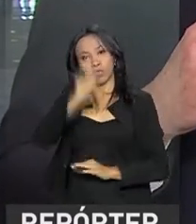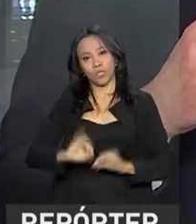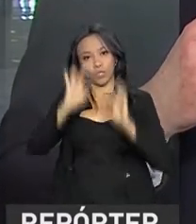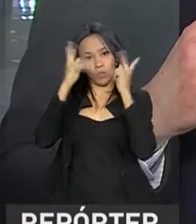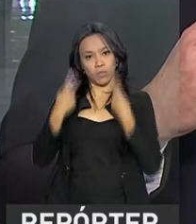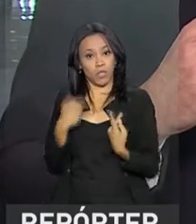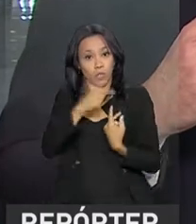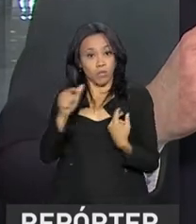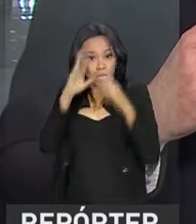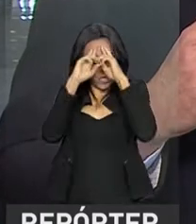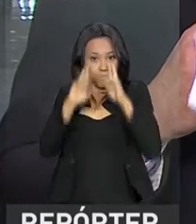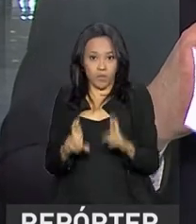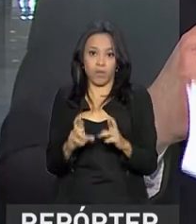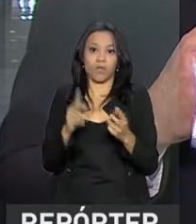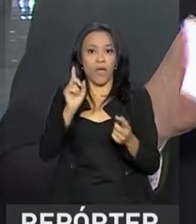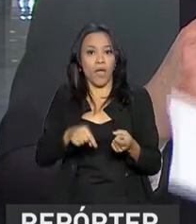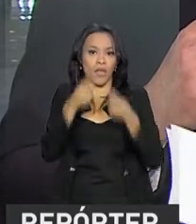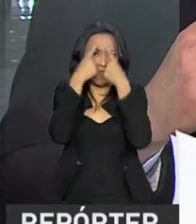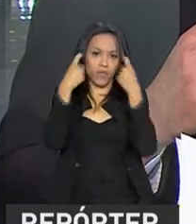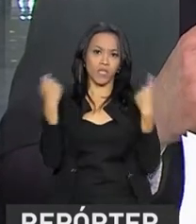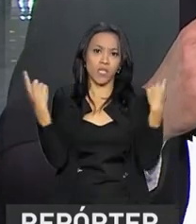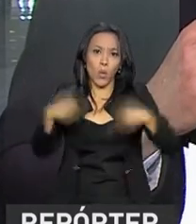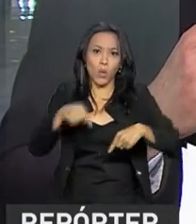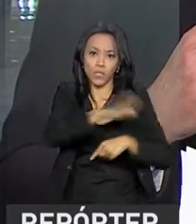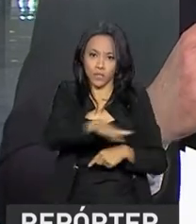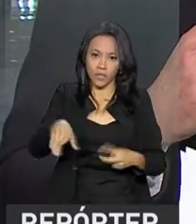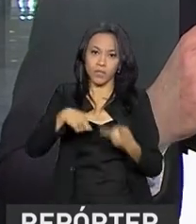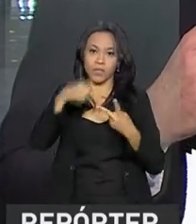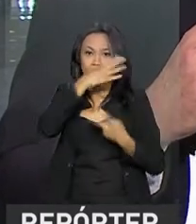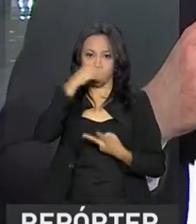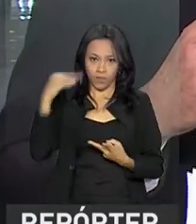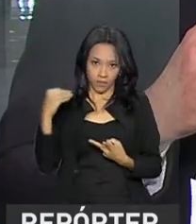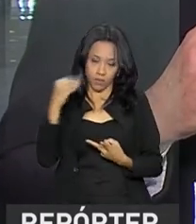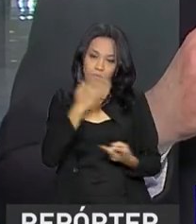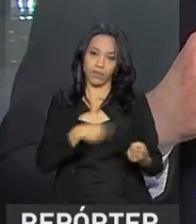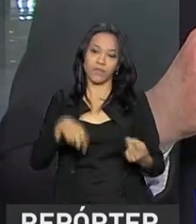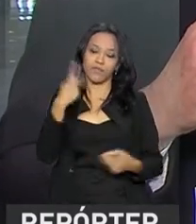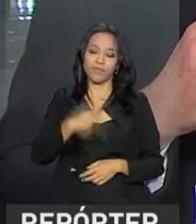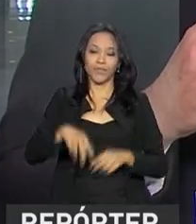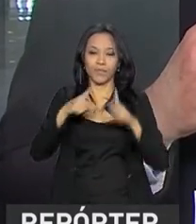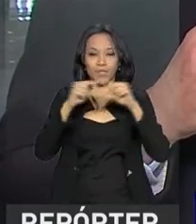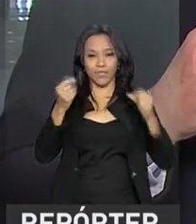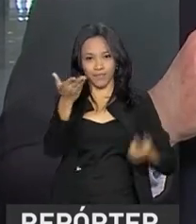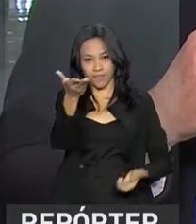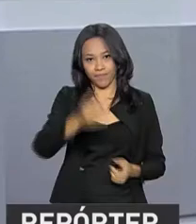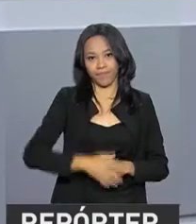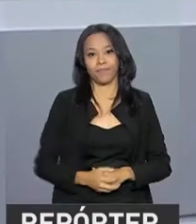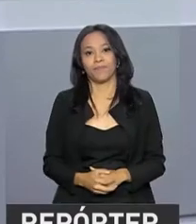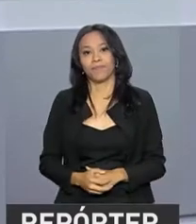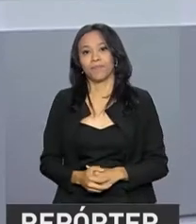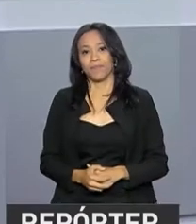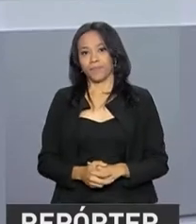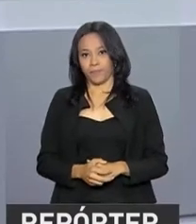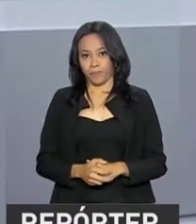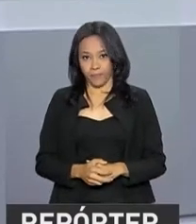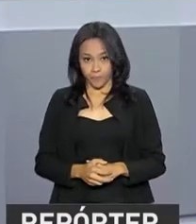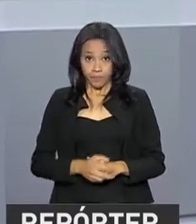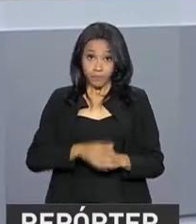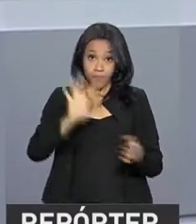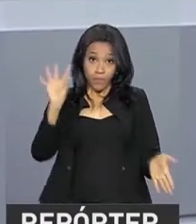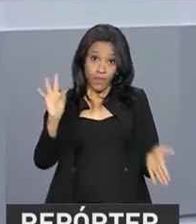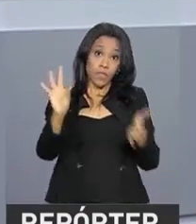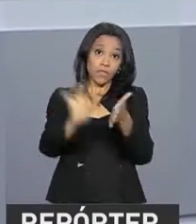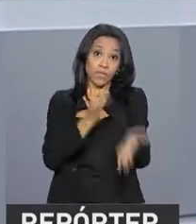estava relacionada à violência contra criança e adolescentes de brasília nem pereira as